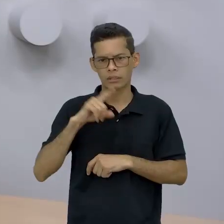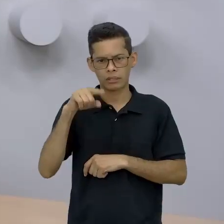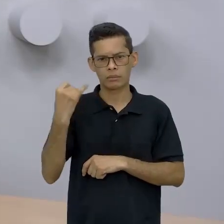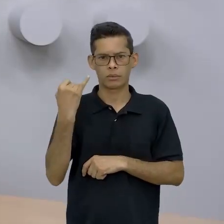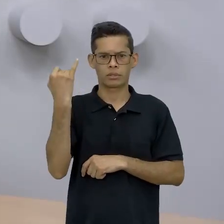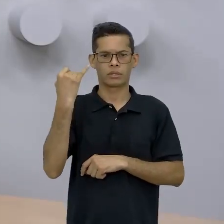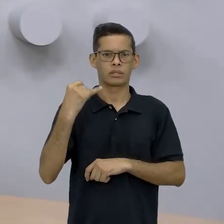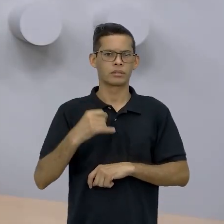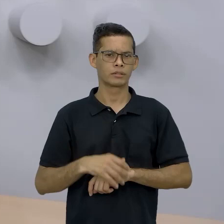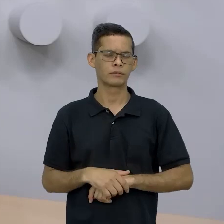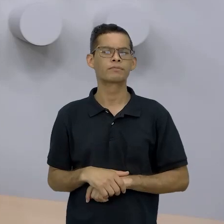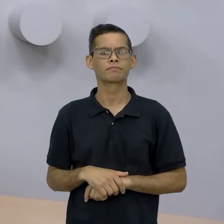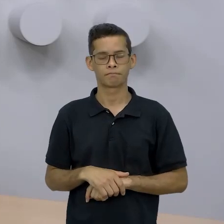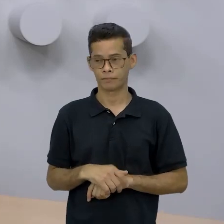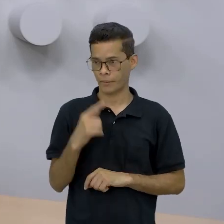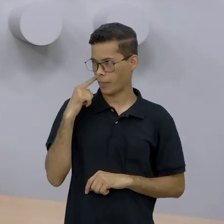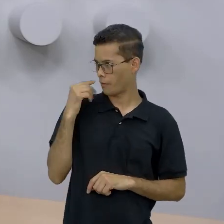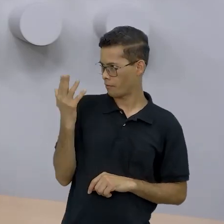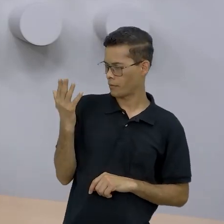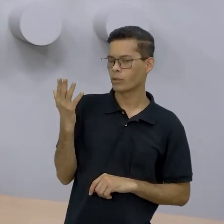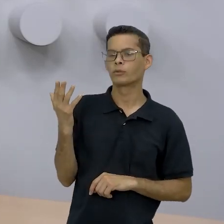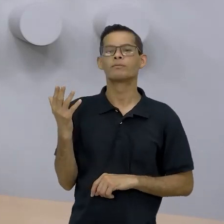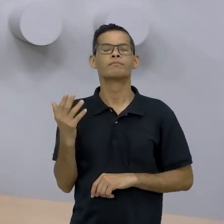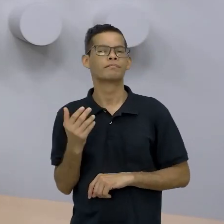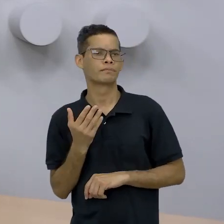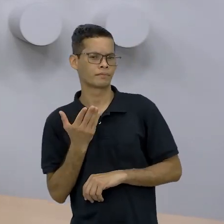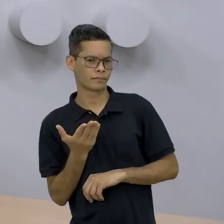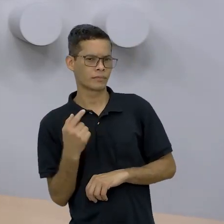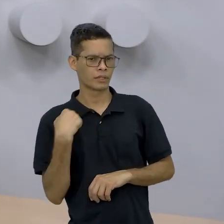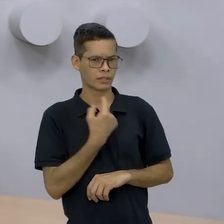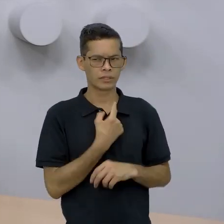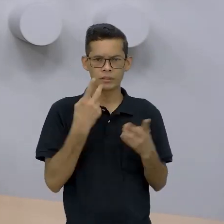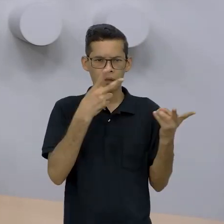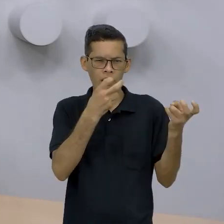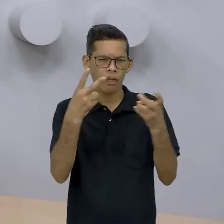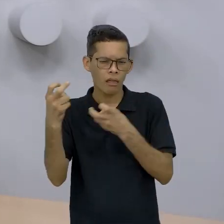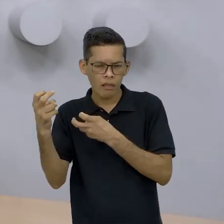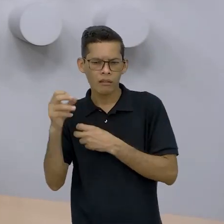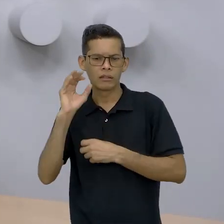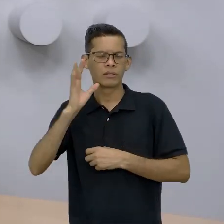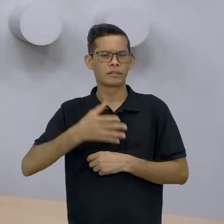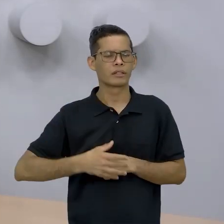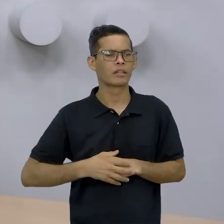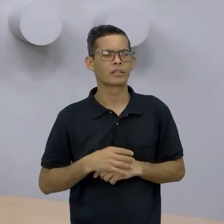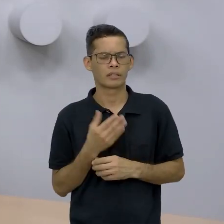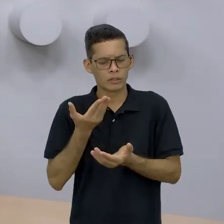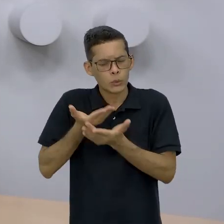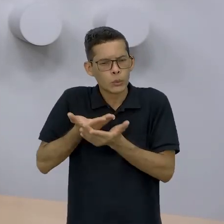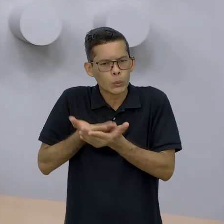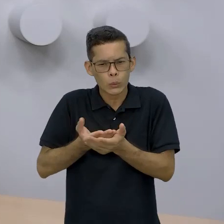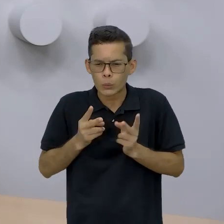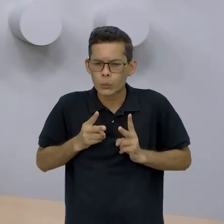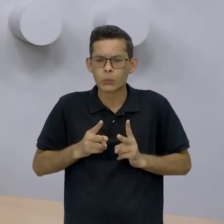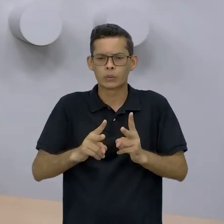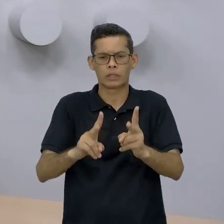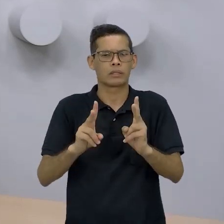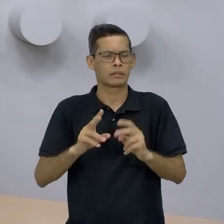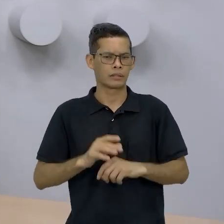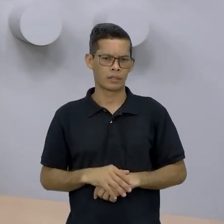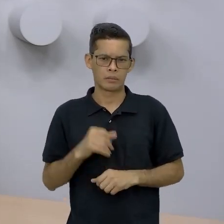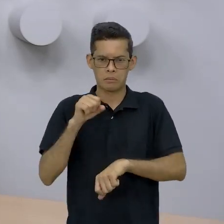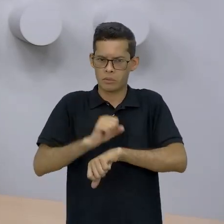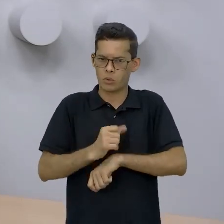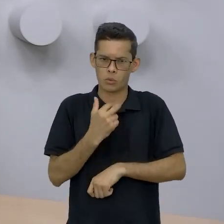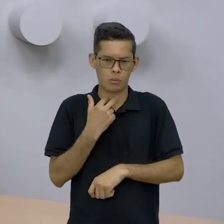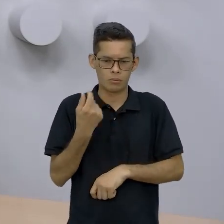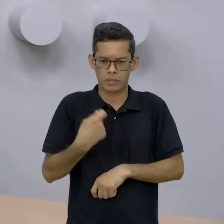importante. Pois é, gente. A gente percebeu aí que não dá para parar de estudar, né? Agora, não necessariamente